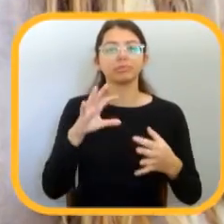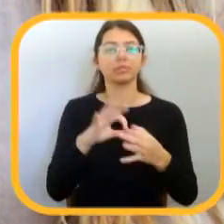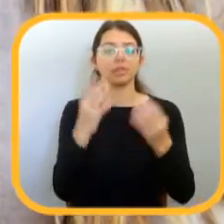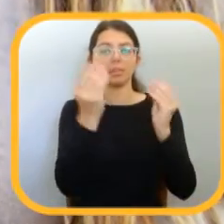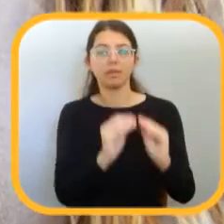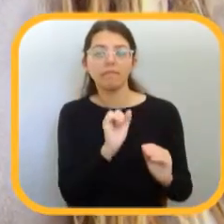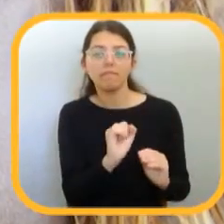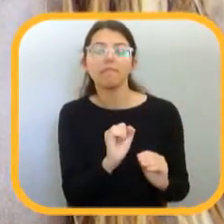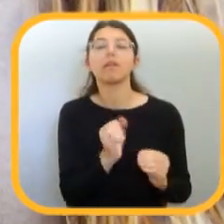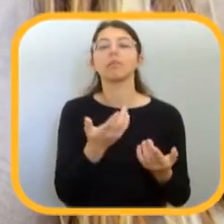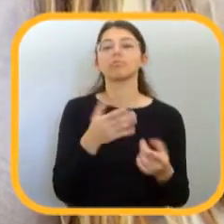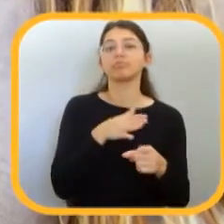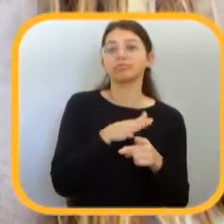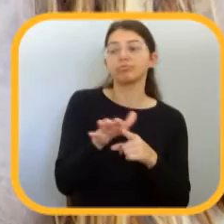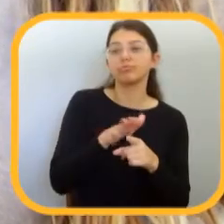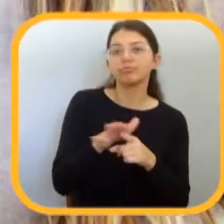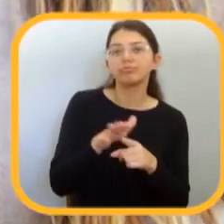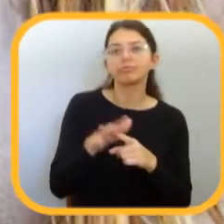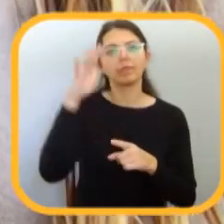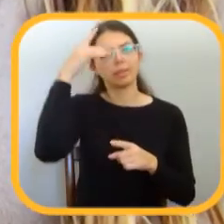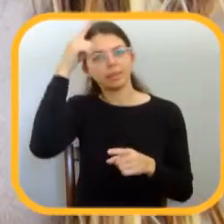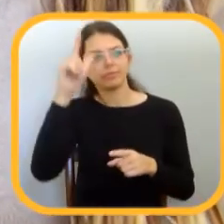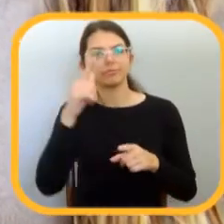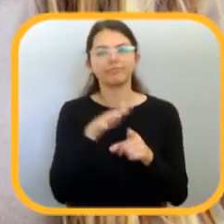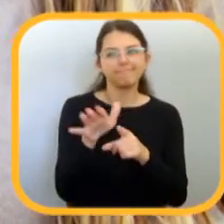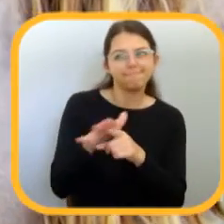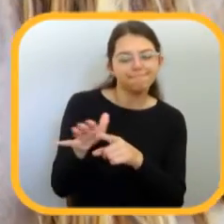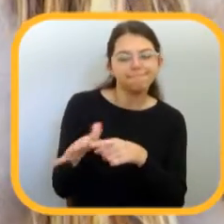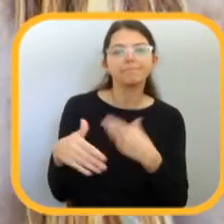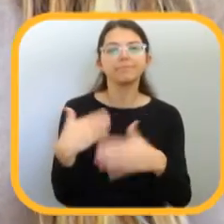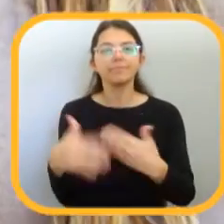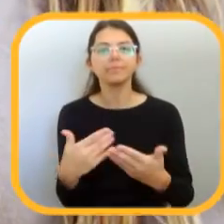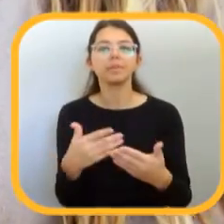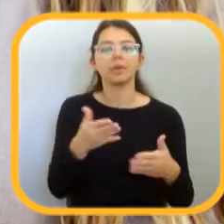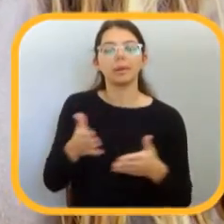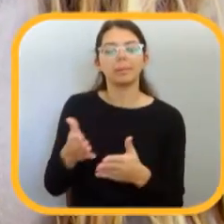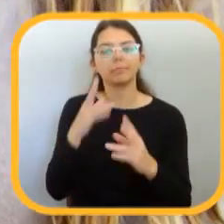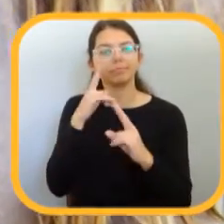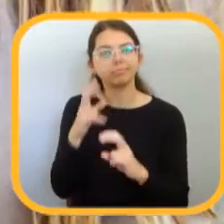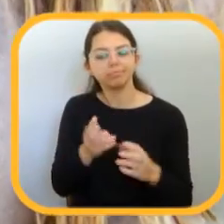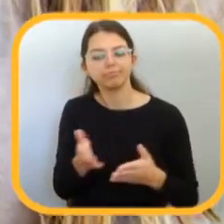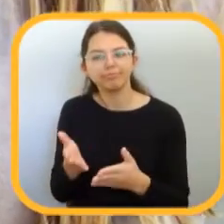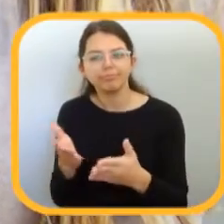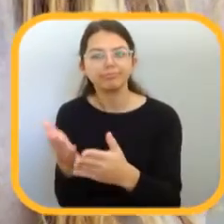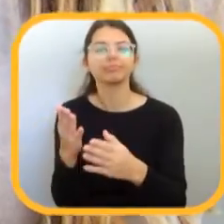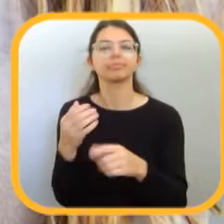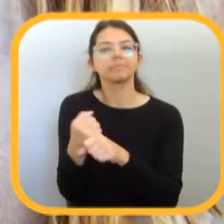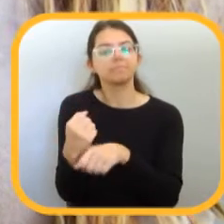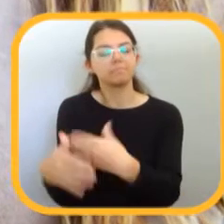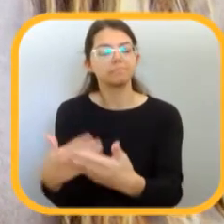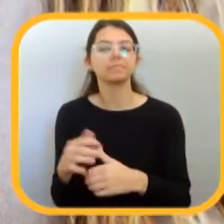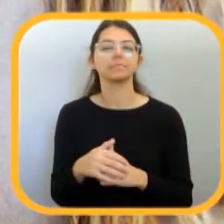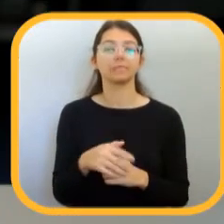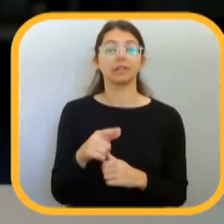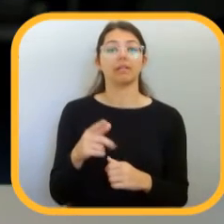tese, influenciam, por exemplo, alunos de licenciatura ainda a continuar a percorrer o caminho científico, de investigação